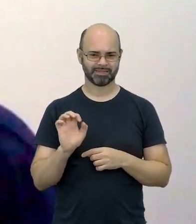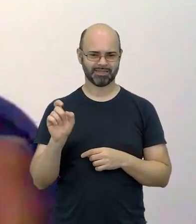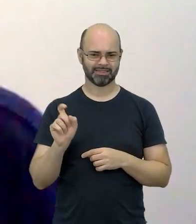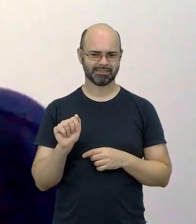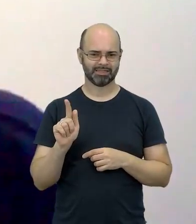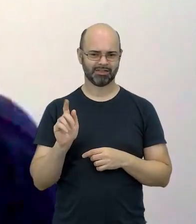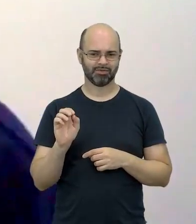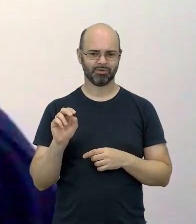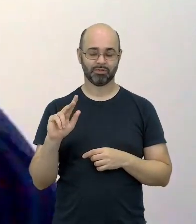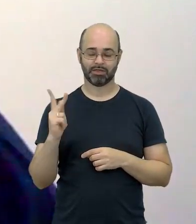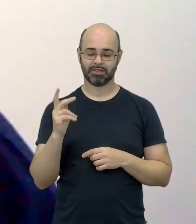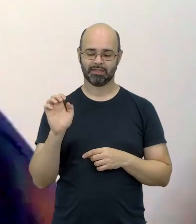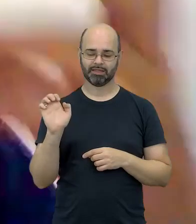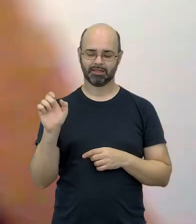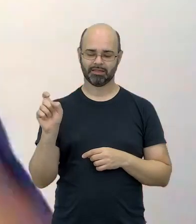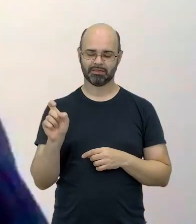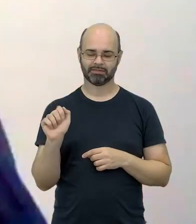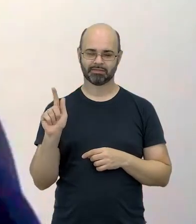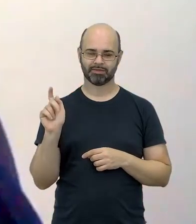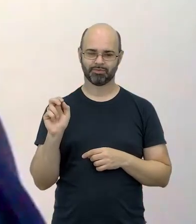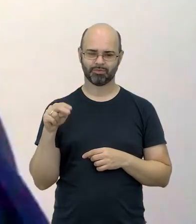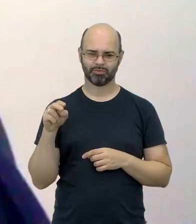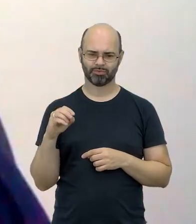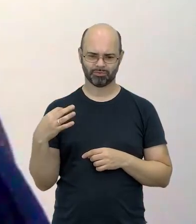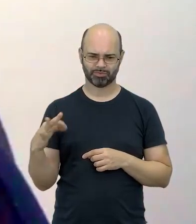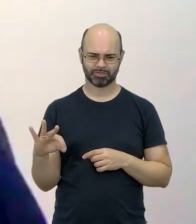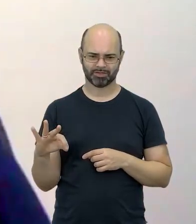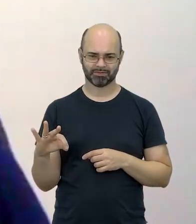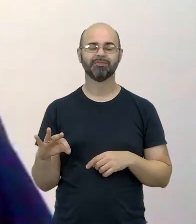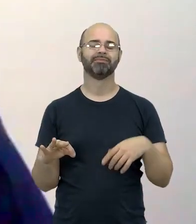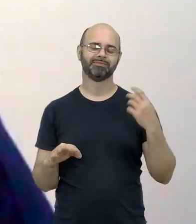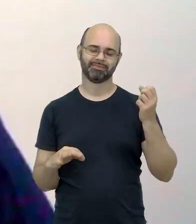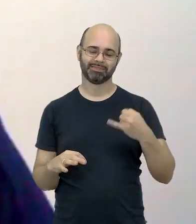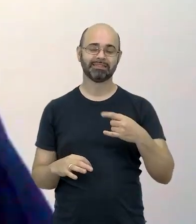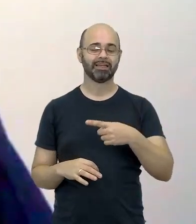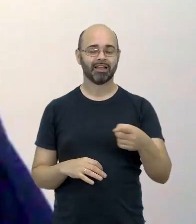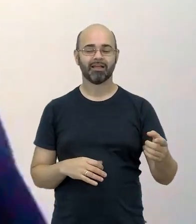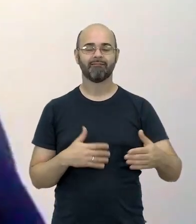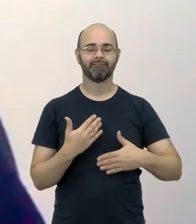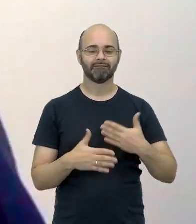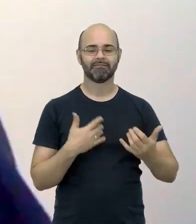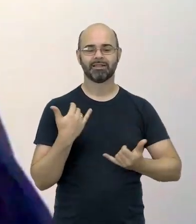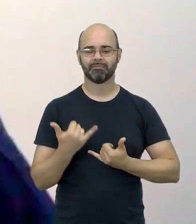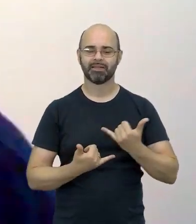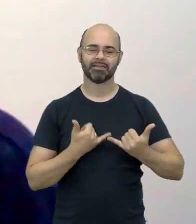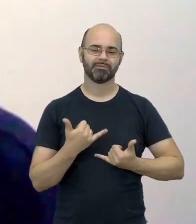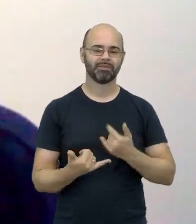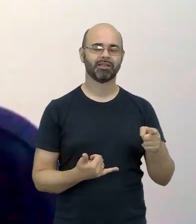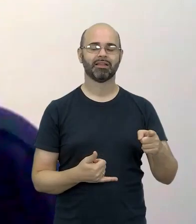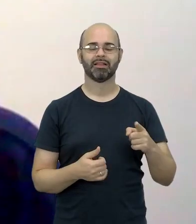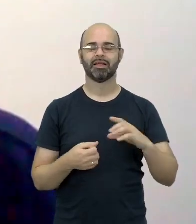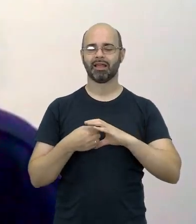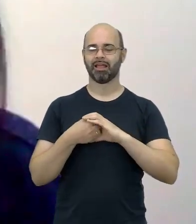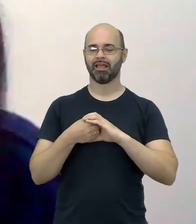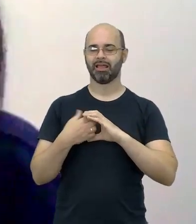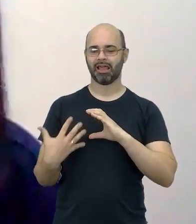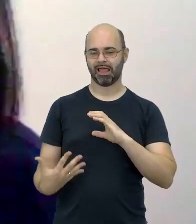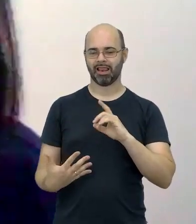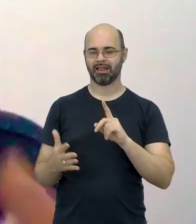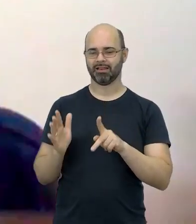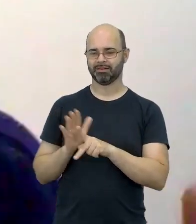fundo, é que na brincadeira os alunos possam ir se apropriando das características dessas